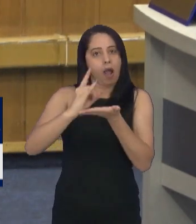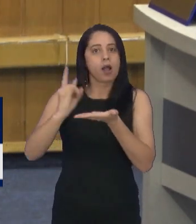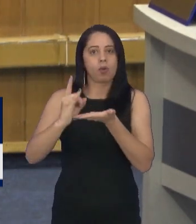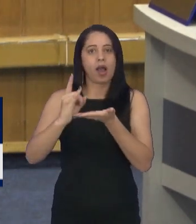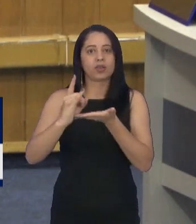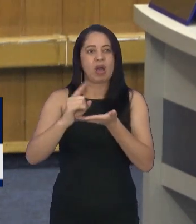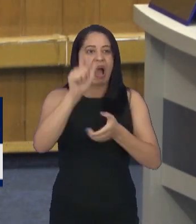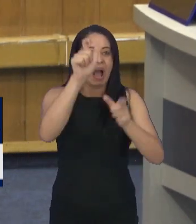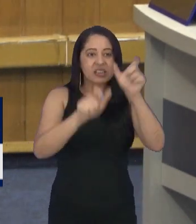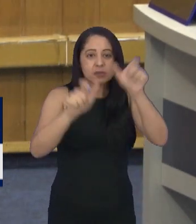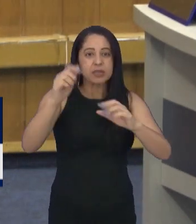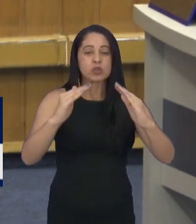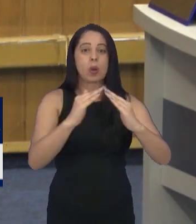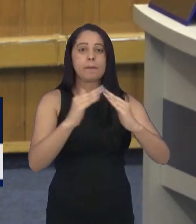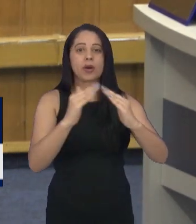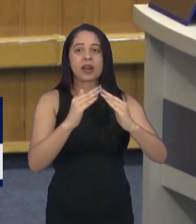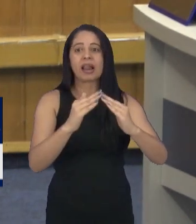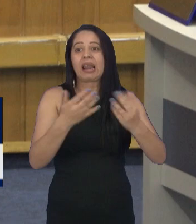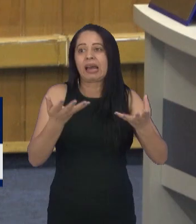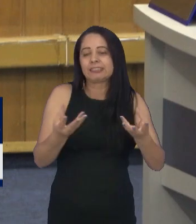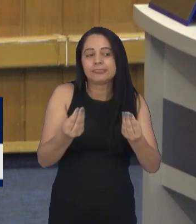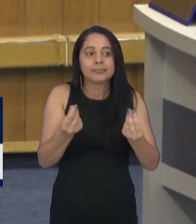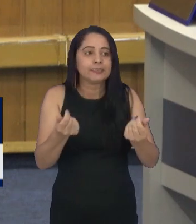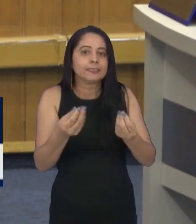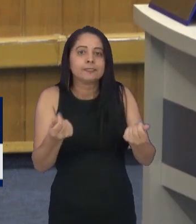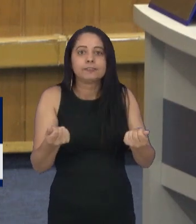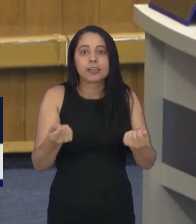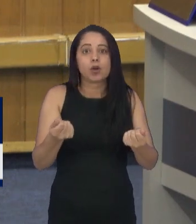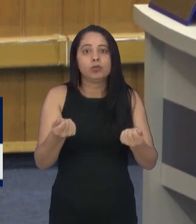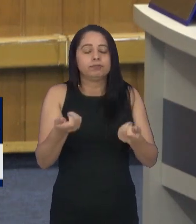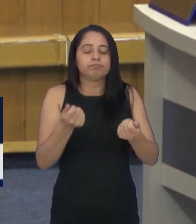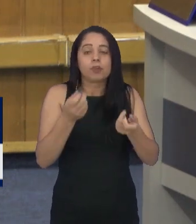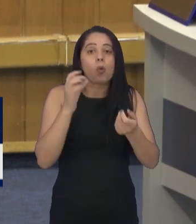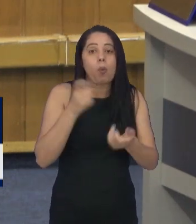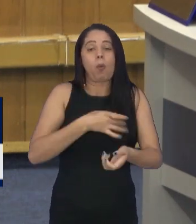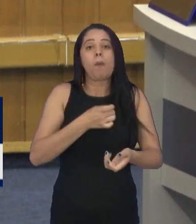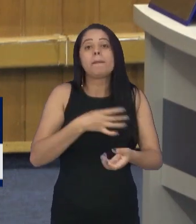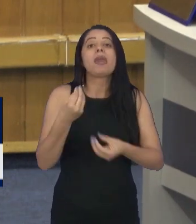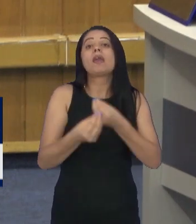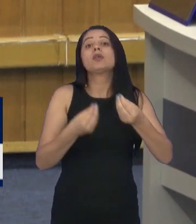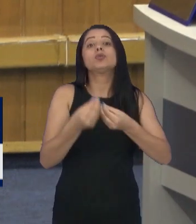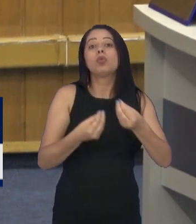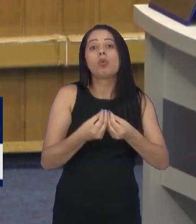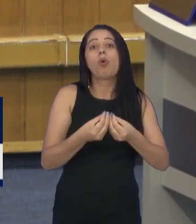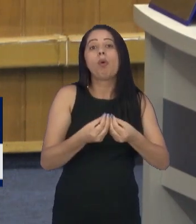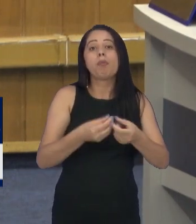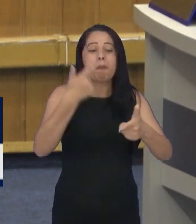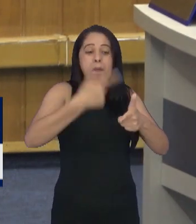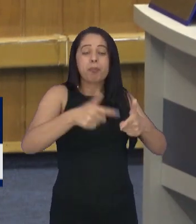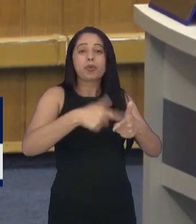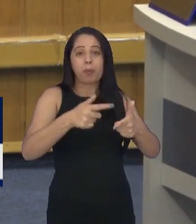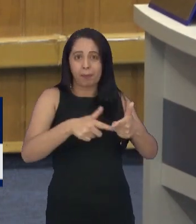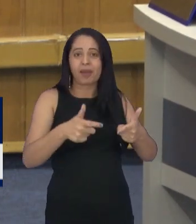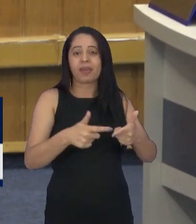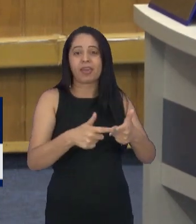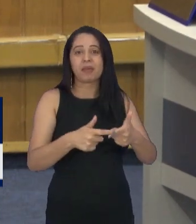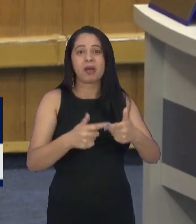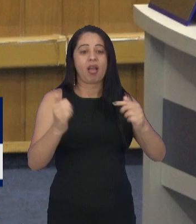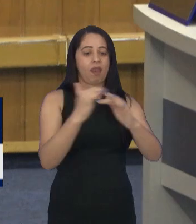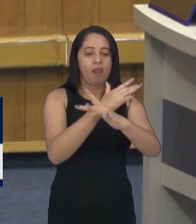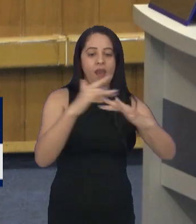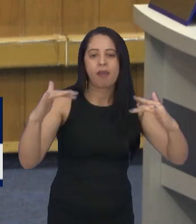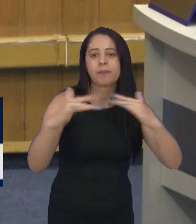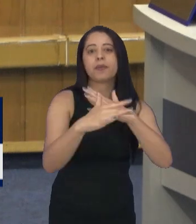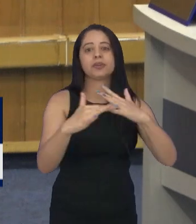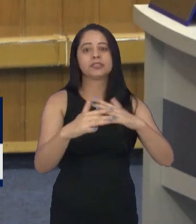com a questão do terreno que vai se desenvolver lá em um bairro, para que isso não gere um problema na vizinhança, na mobilidade,